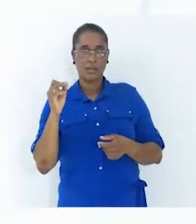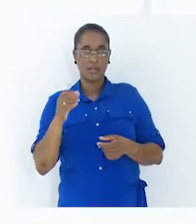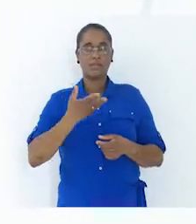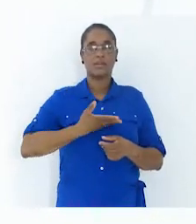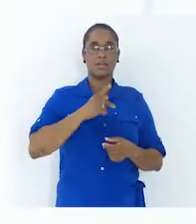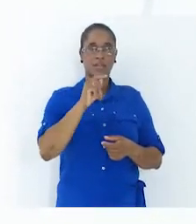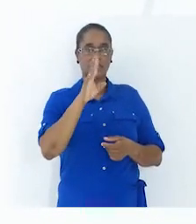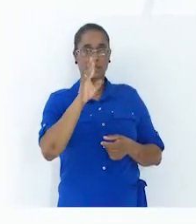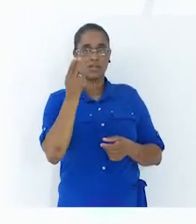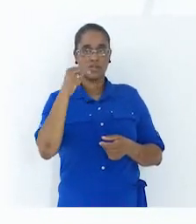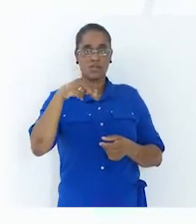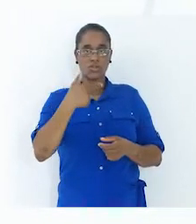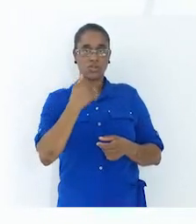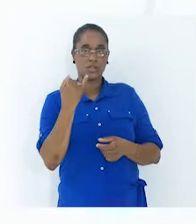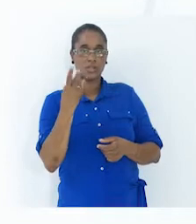disjuntiva.